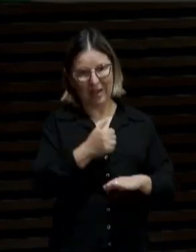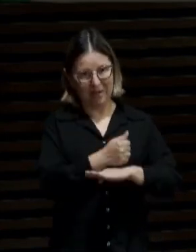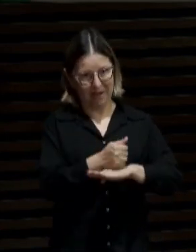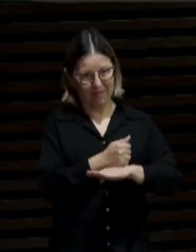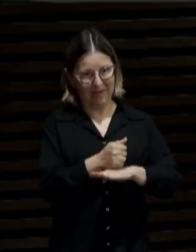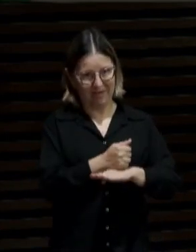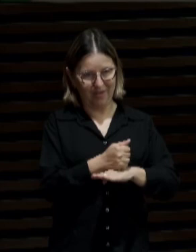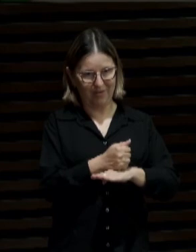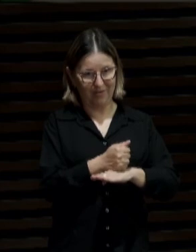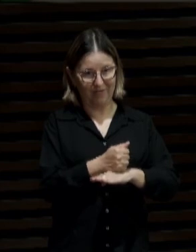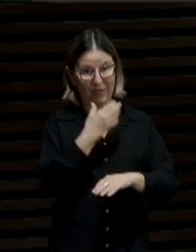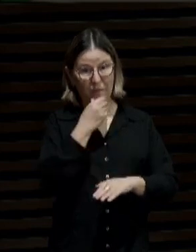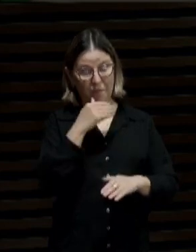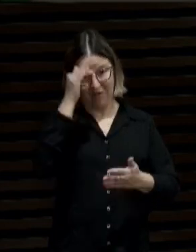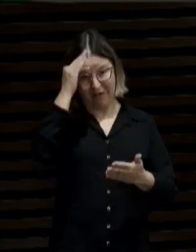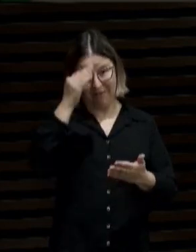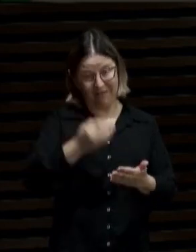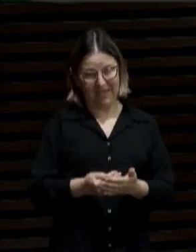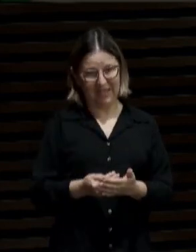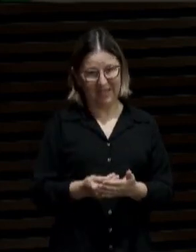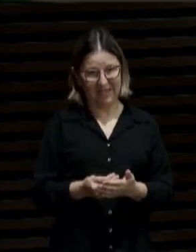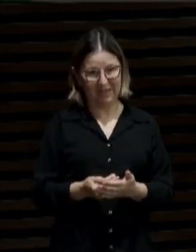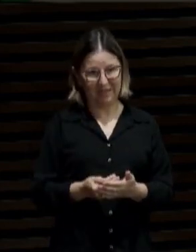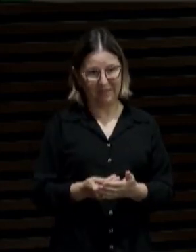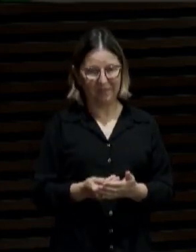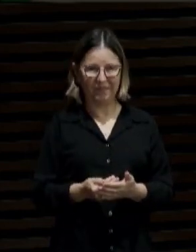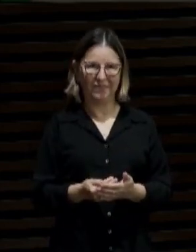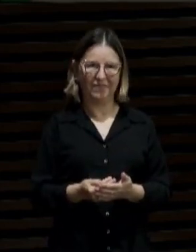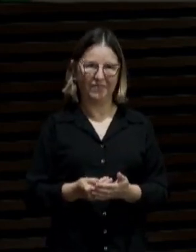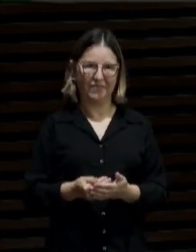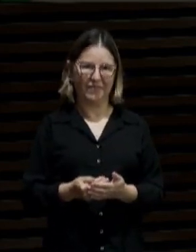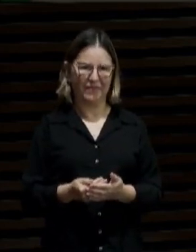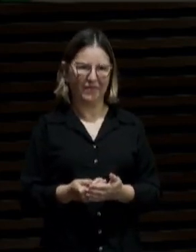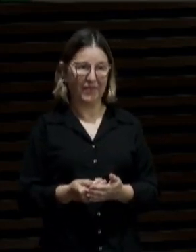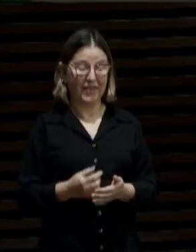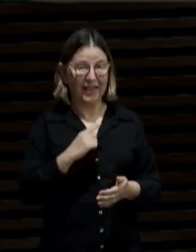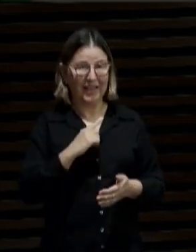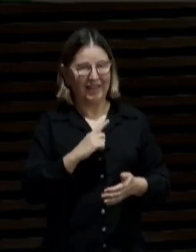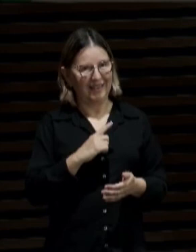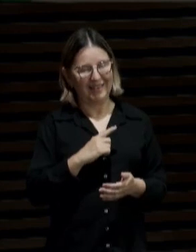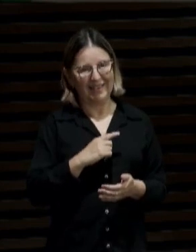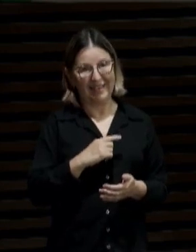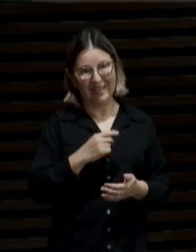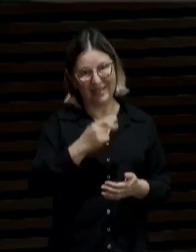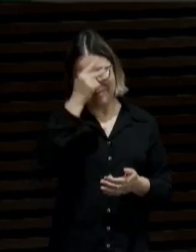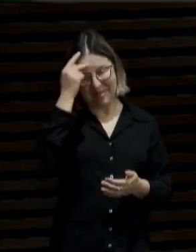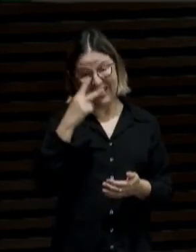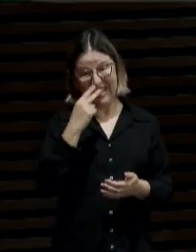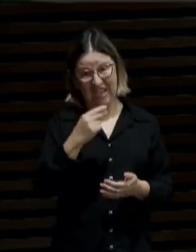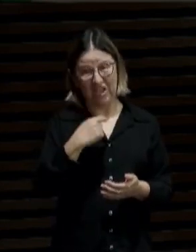11. Tá, eu não tenho a fé de Abraão, mas a minha fé, cara, também a minha fé é forte. A aliança foi